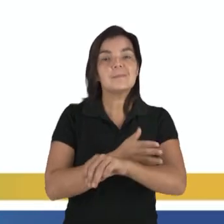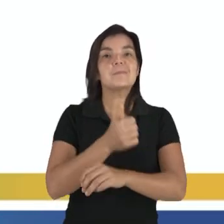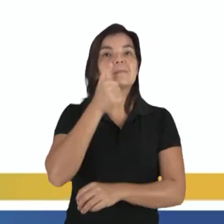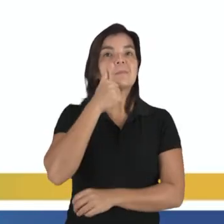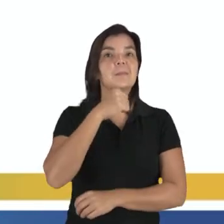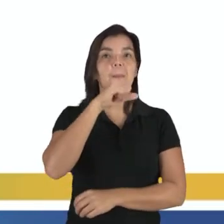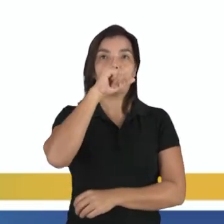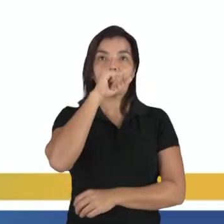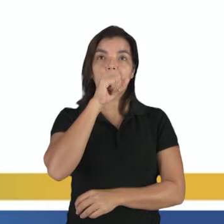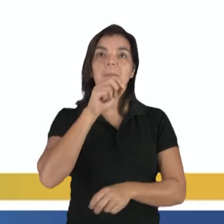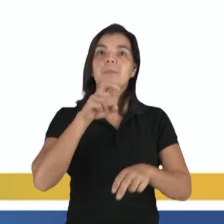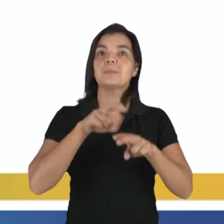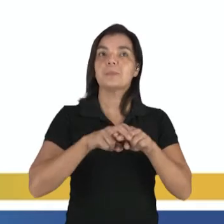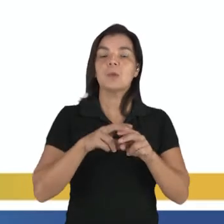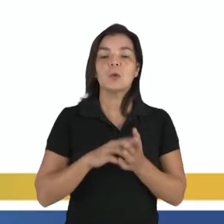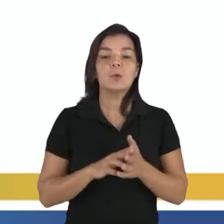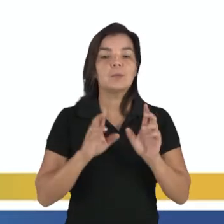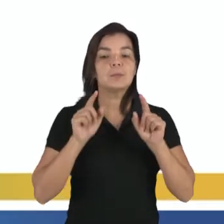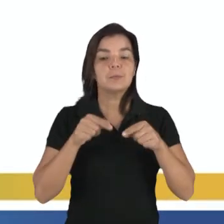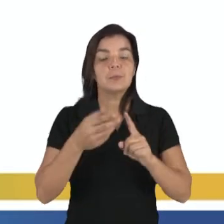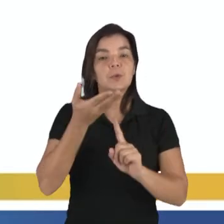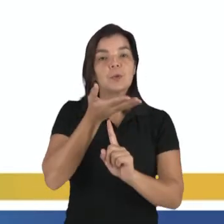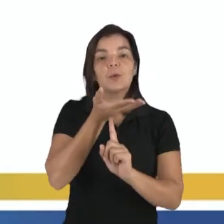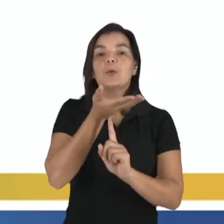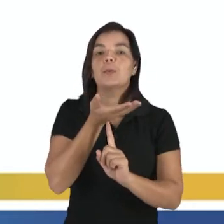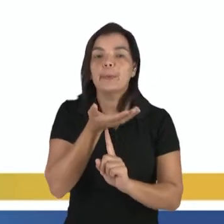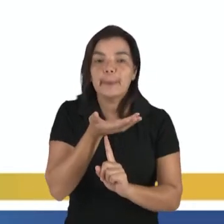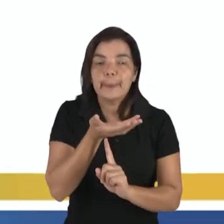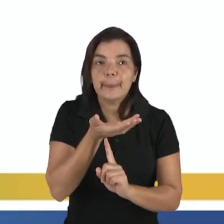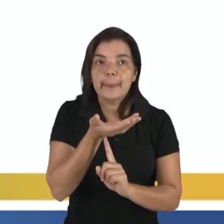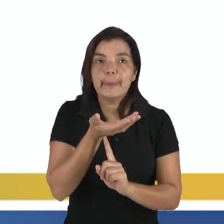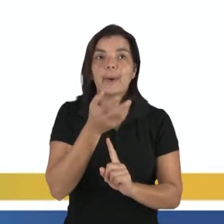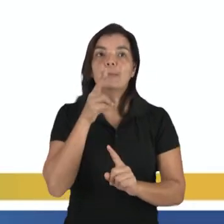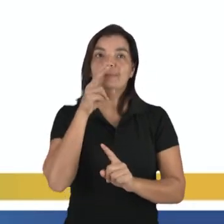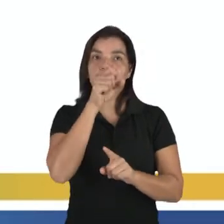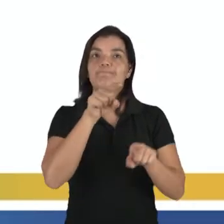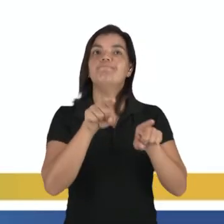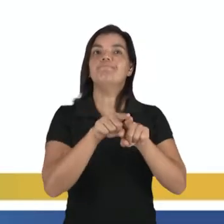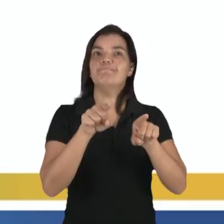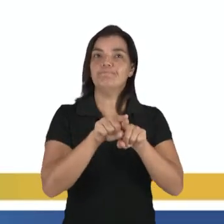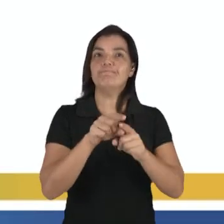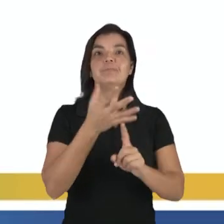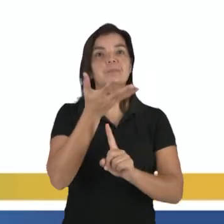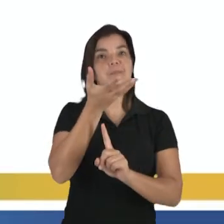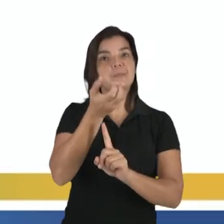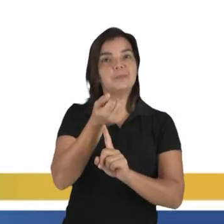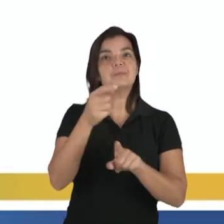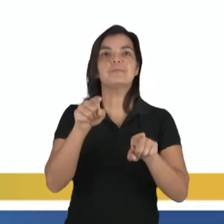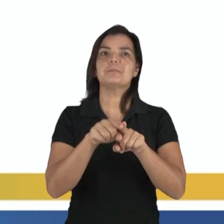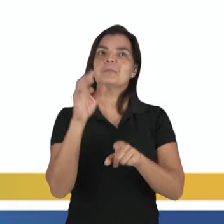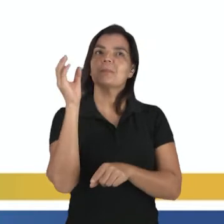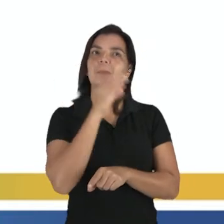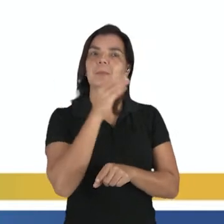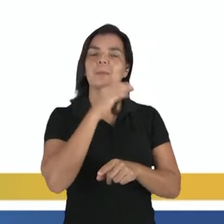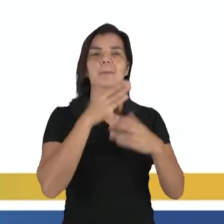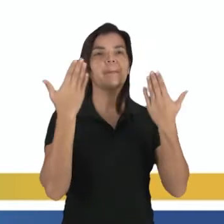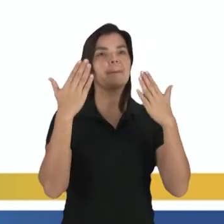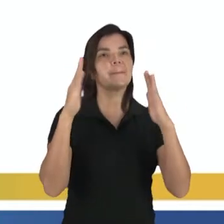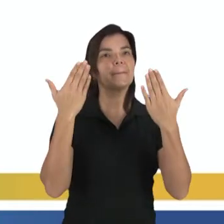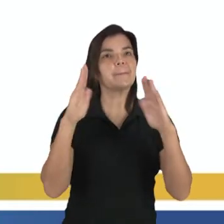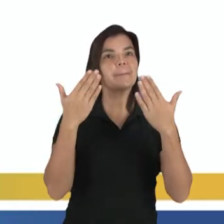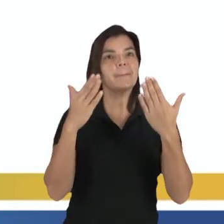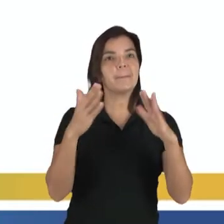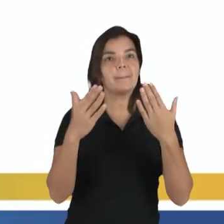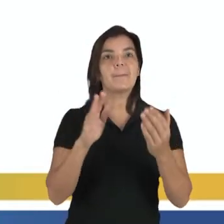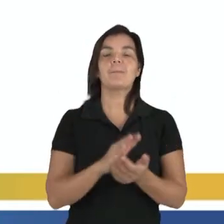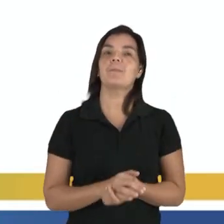a menininha repousa o queixo no mármore e sopra com força, apagando as chamas. Imediatamente,